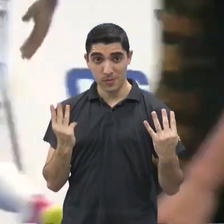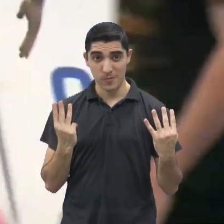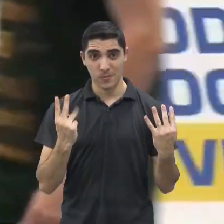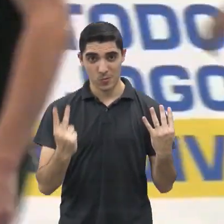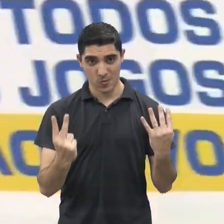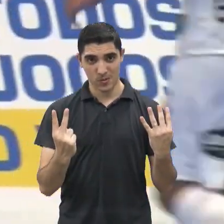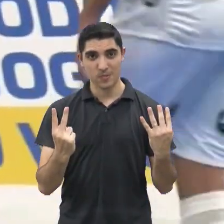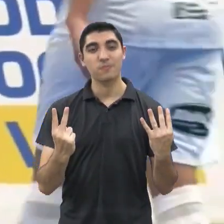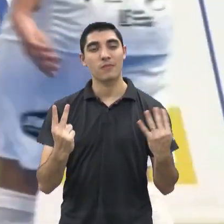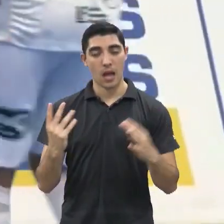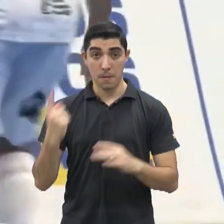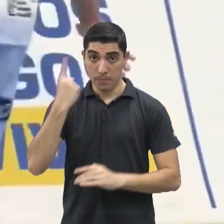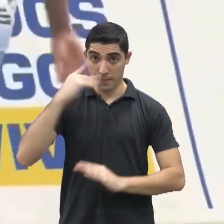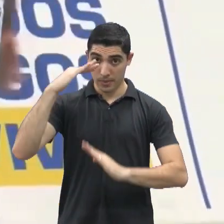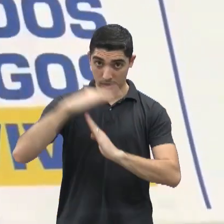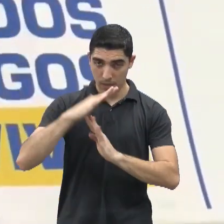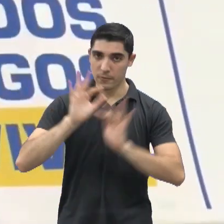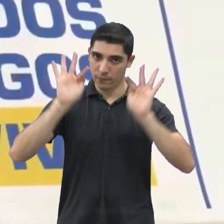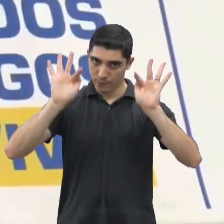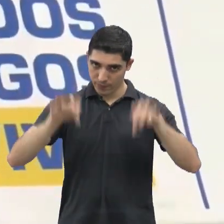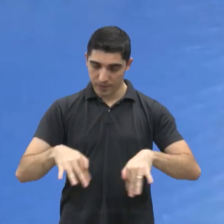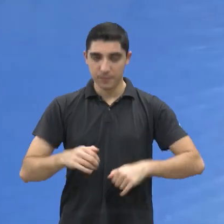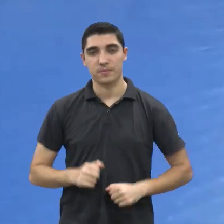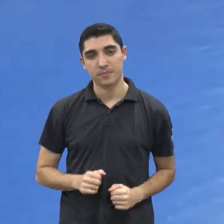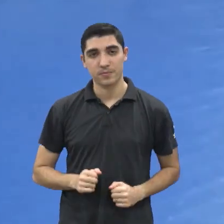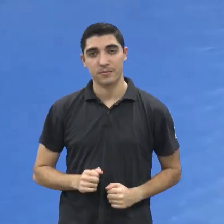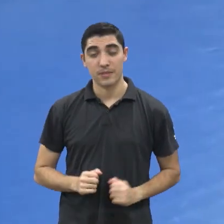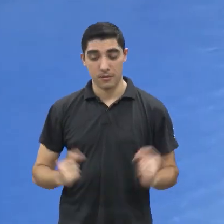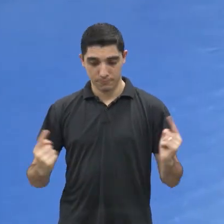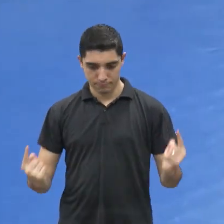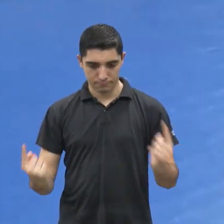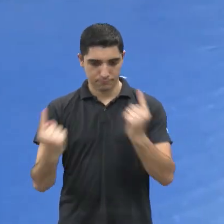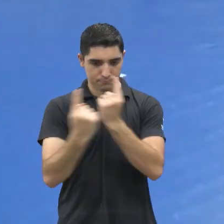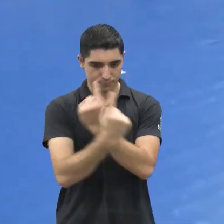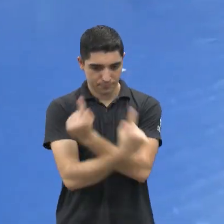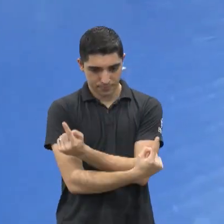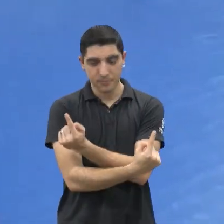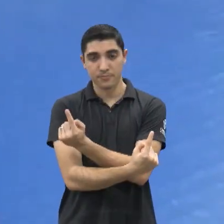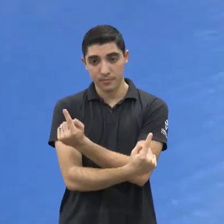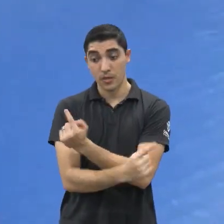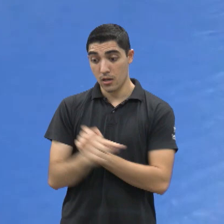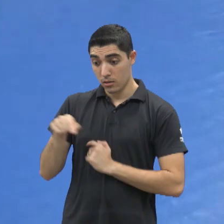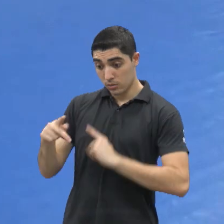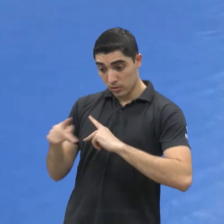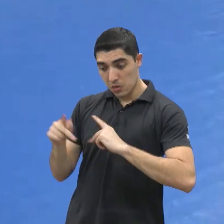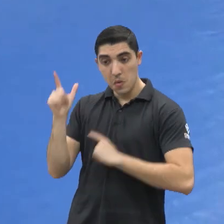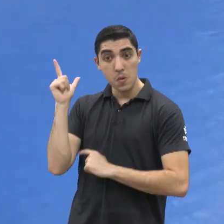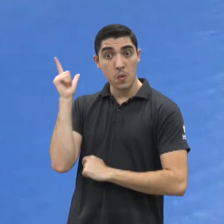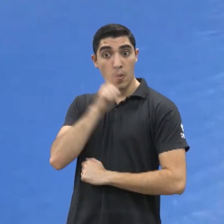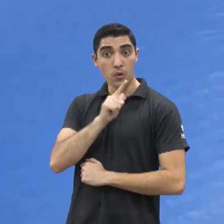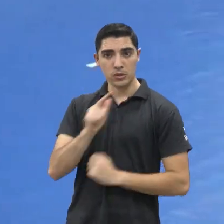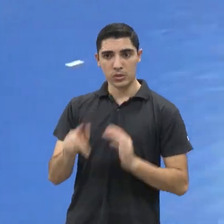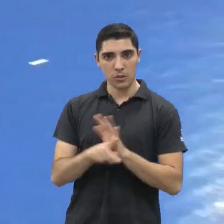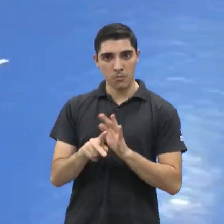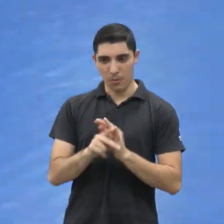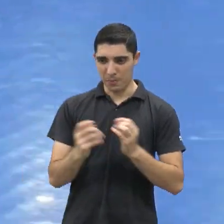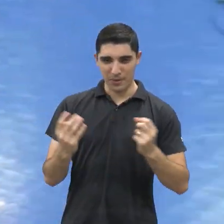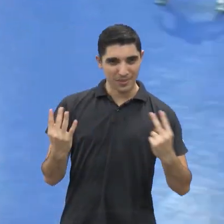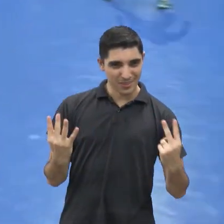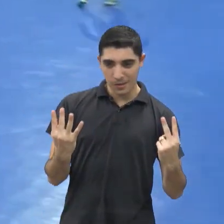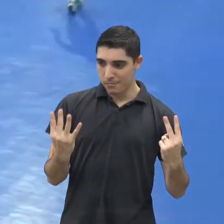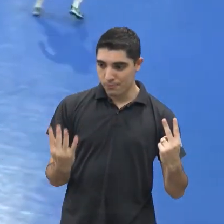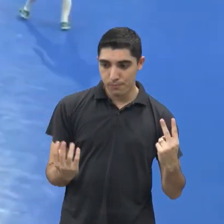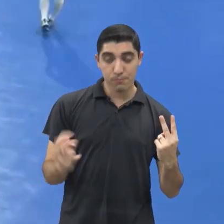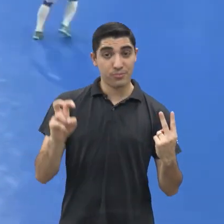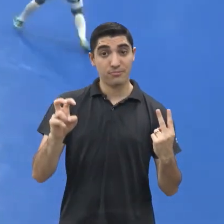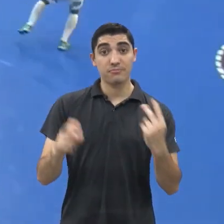2, placar do primeiro tempo. Na segunda etapa, o quinto do São José saiu depois desse escanteio que o time